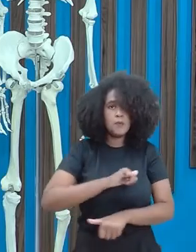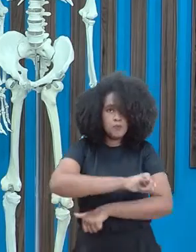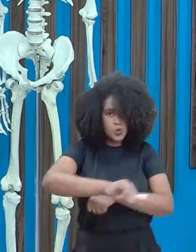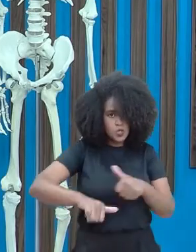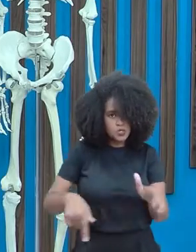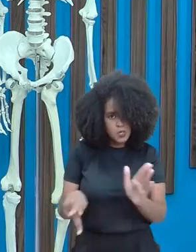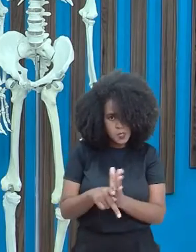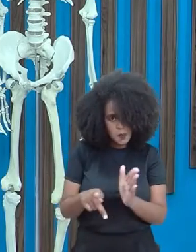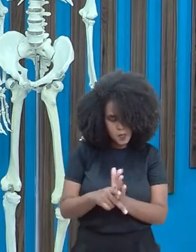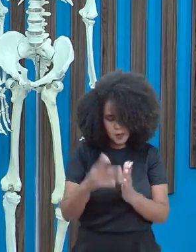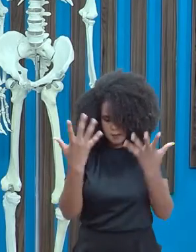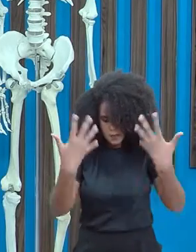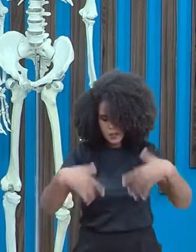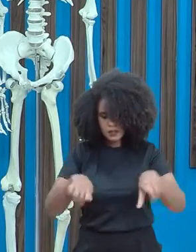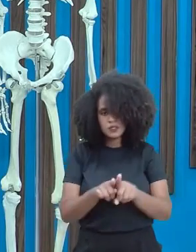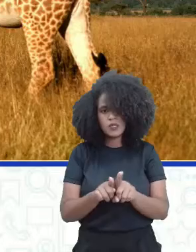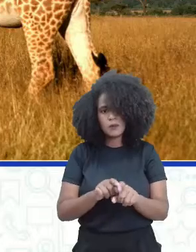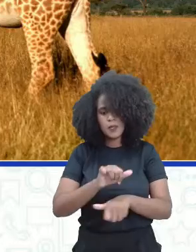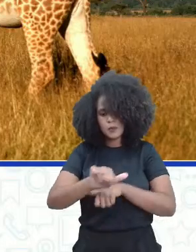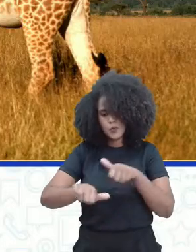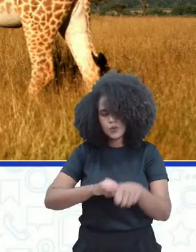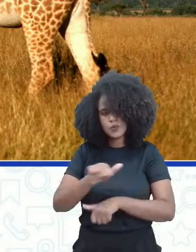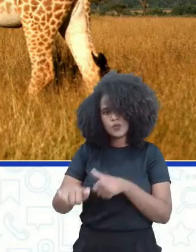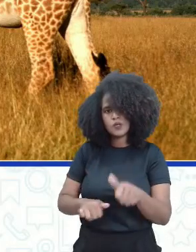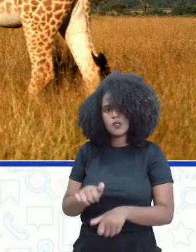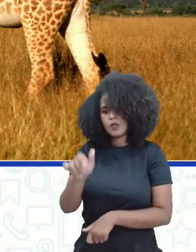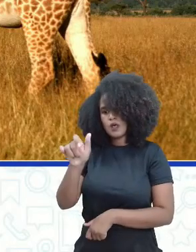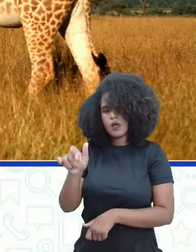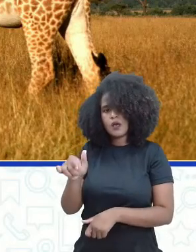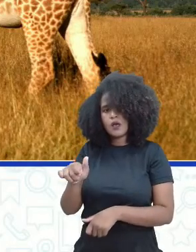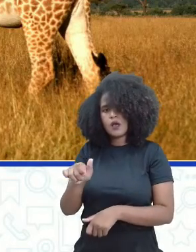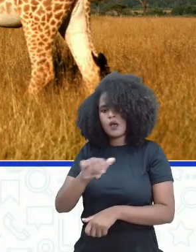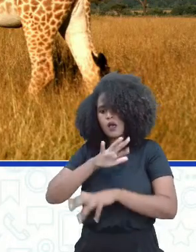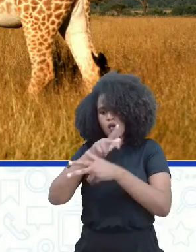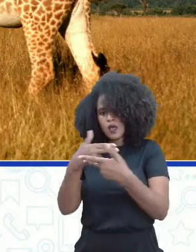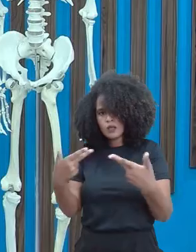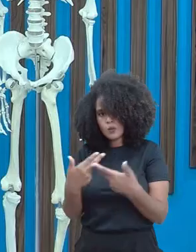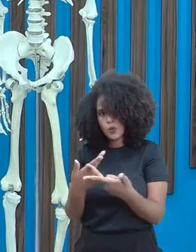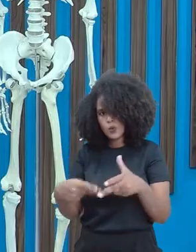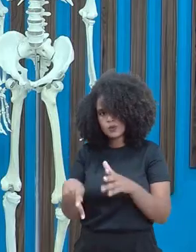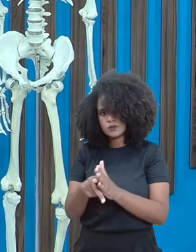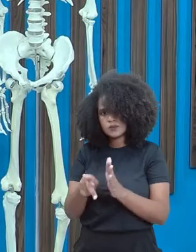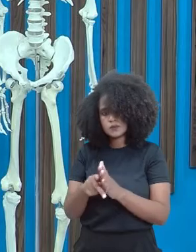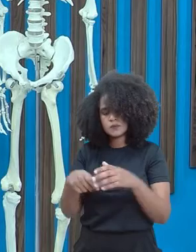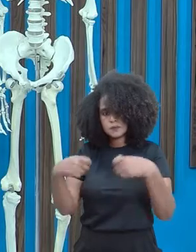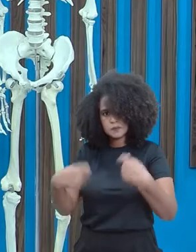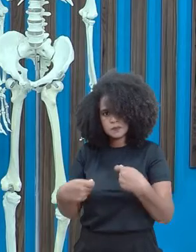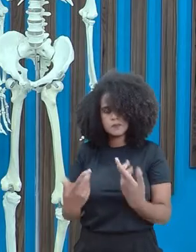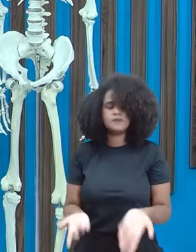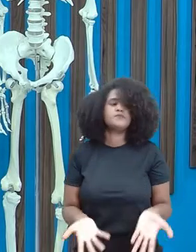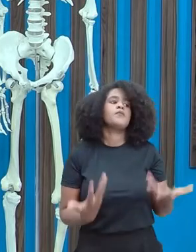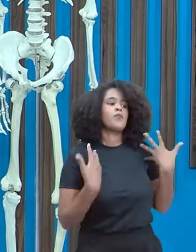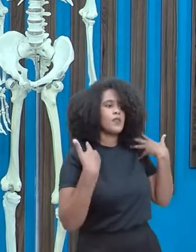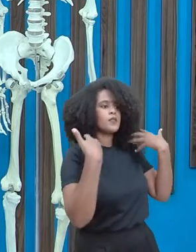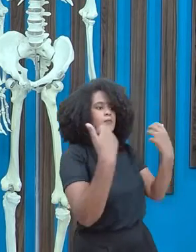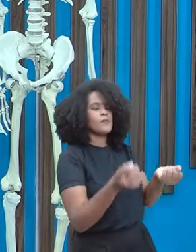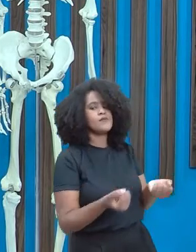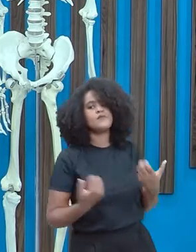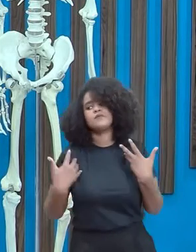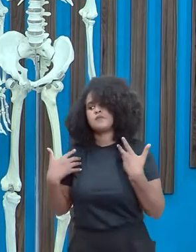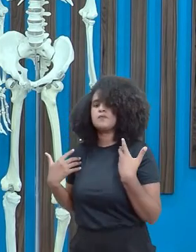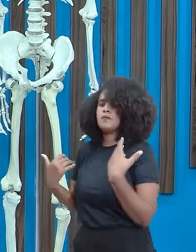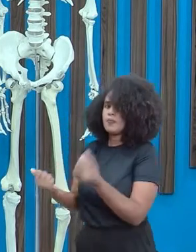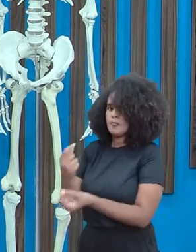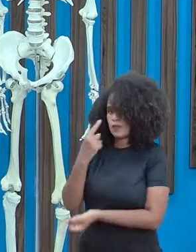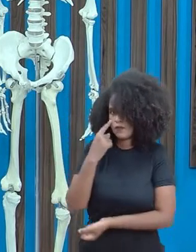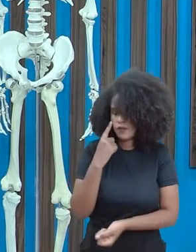alterações ambientais modificariam as necessidades do indivíduo. Vamos falar um pouquinho aí das girafas? Vamos lá. Então, Lamarck e